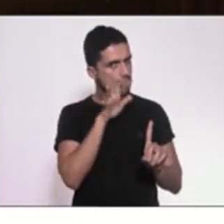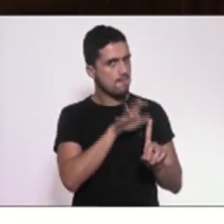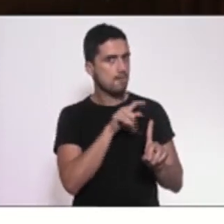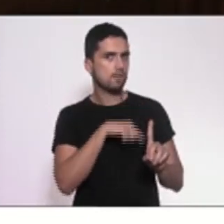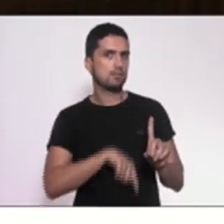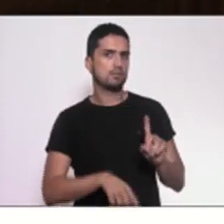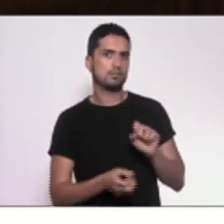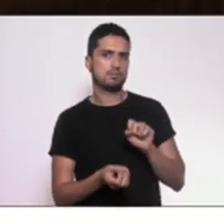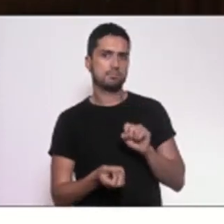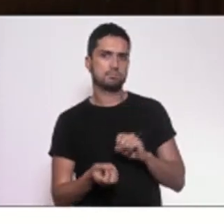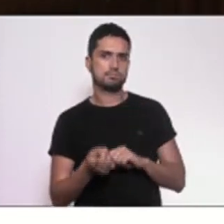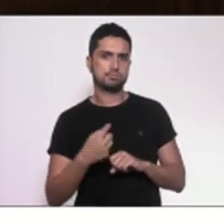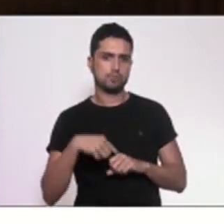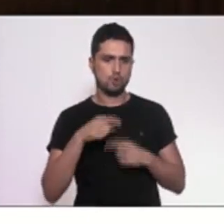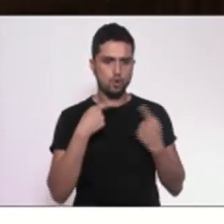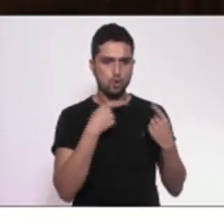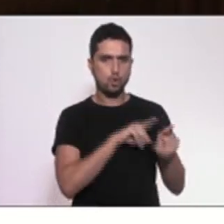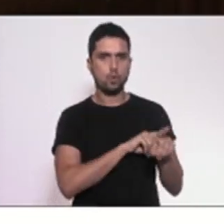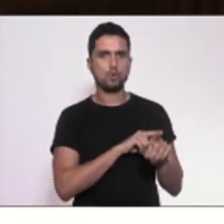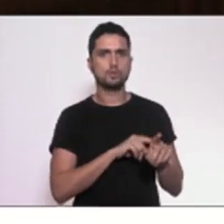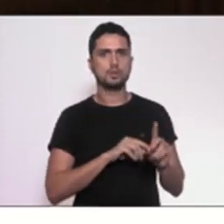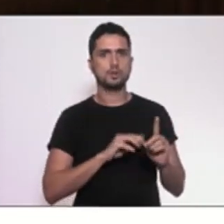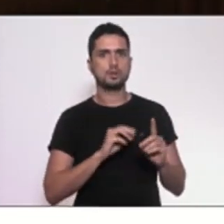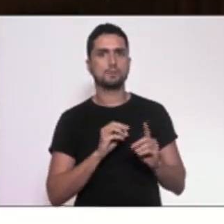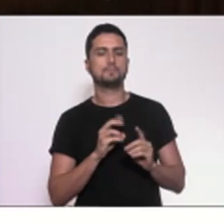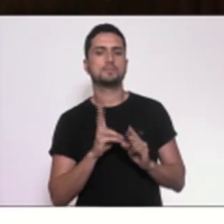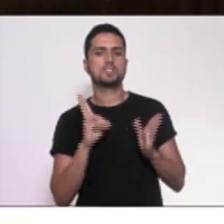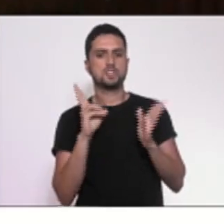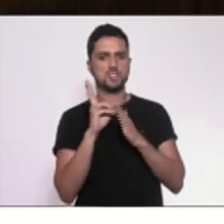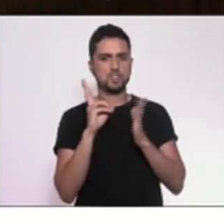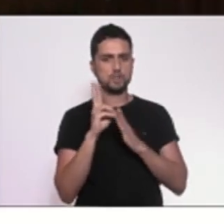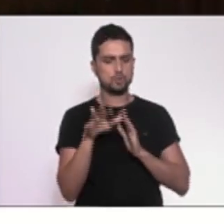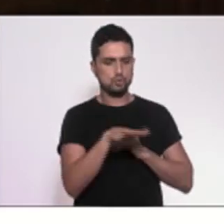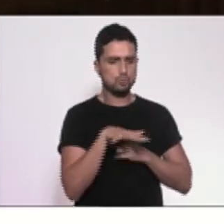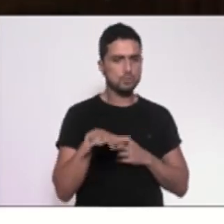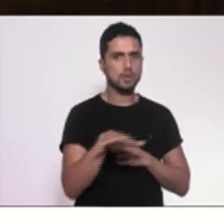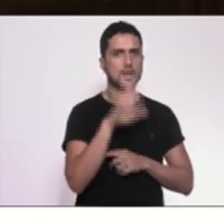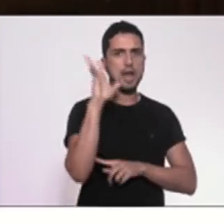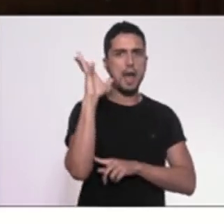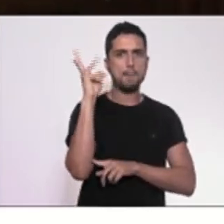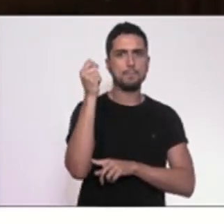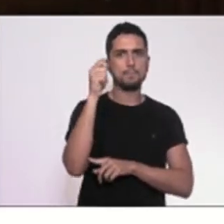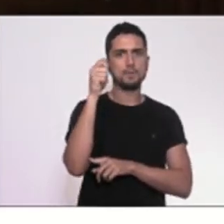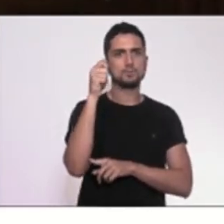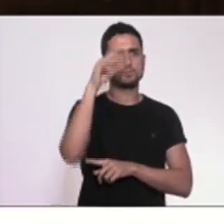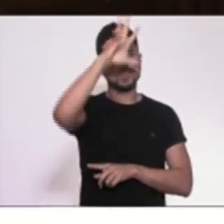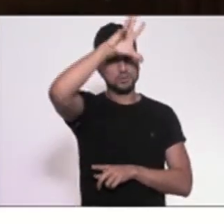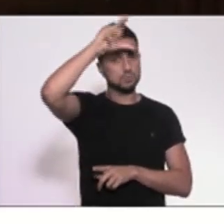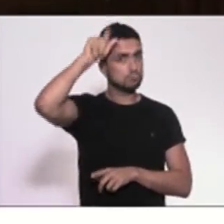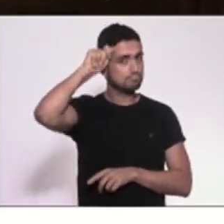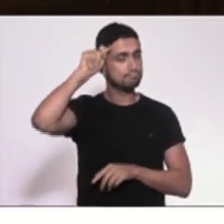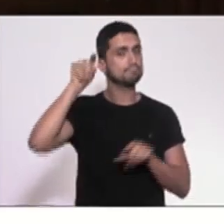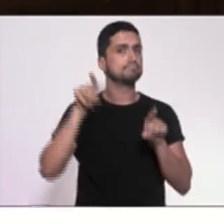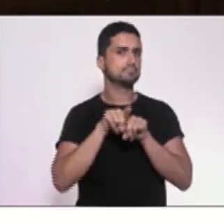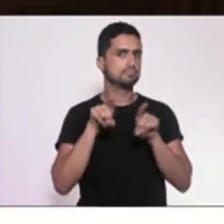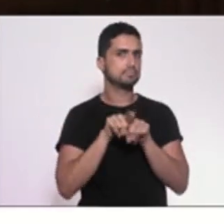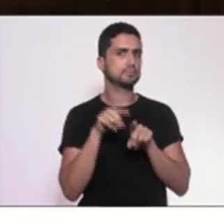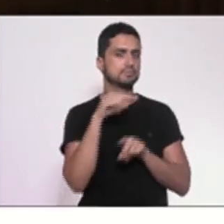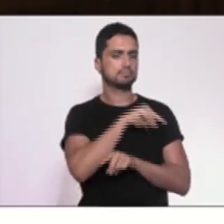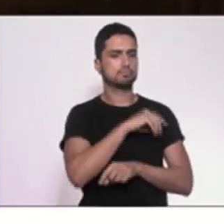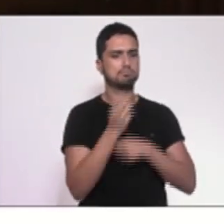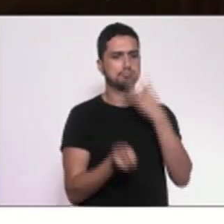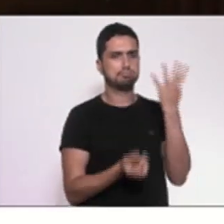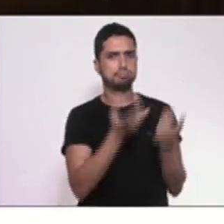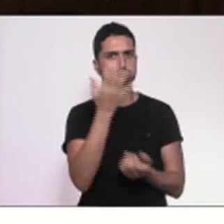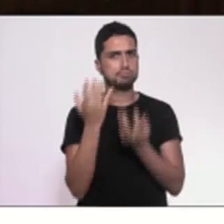contra as terras indígenas, contra as reservas ambientais na Amazônia e colocaram o Brasil na maior crise ambiental das